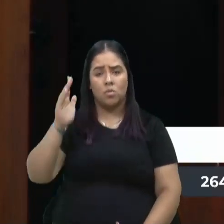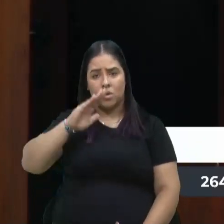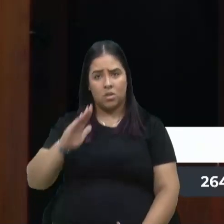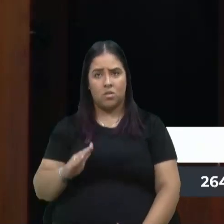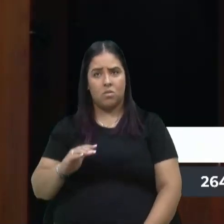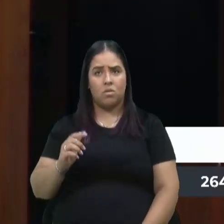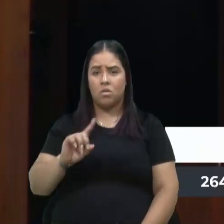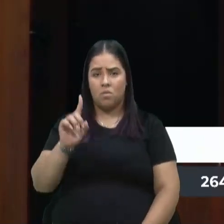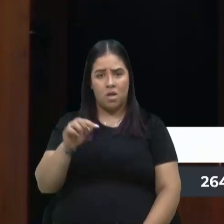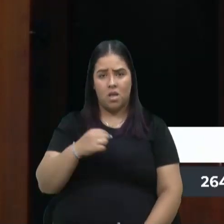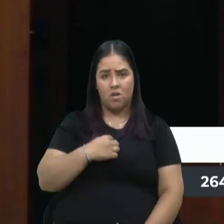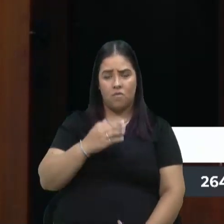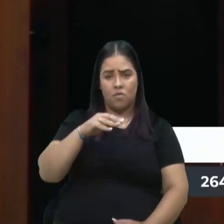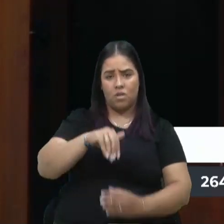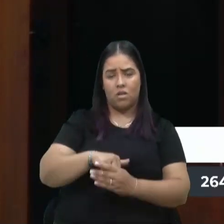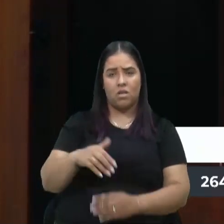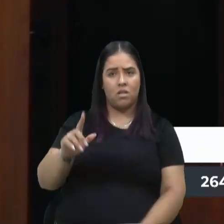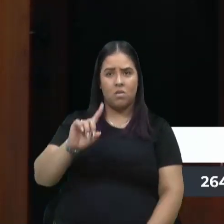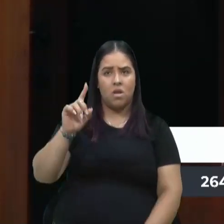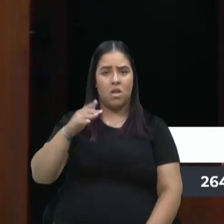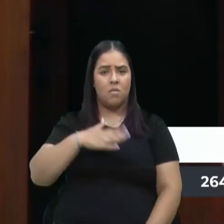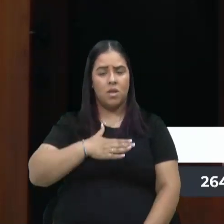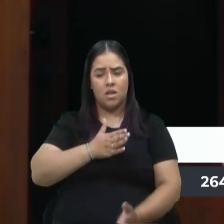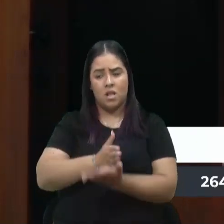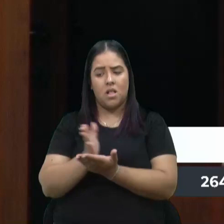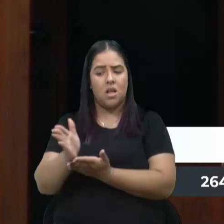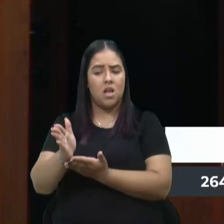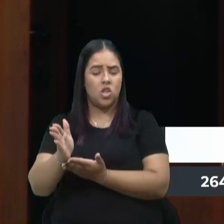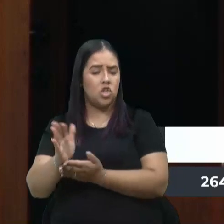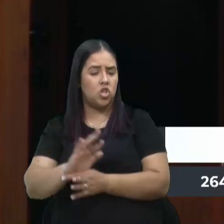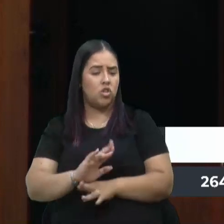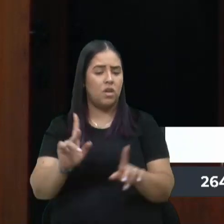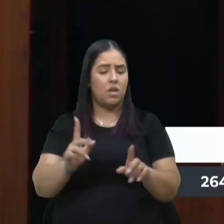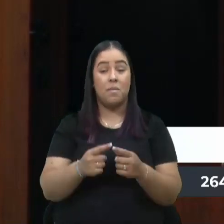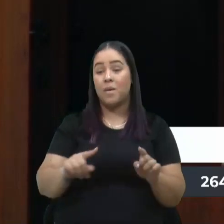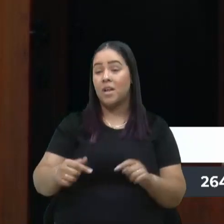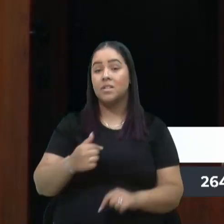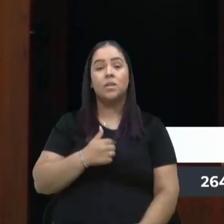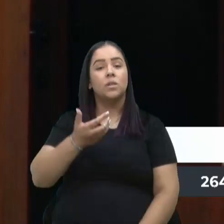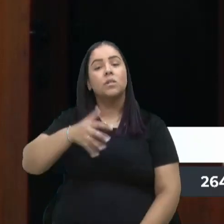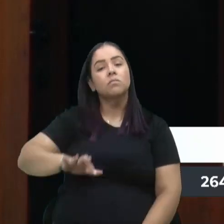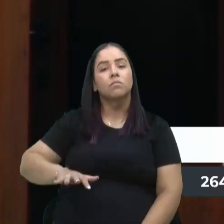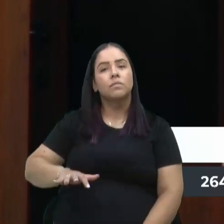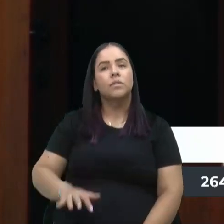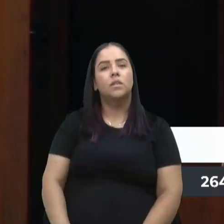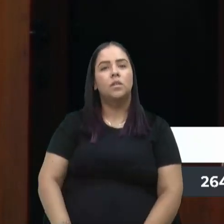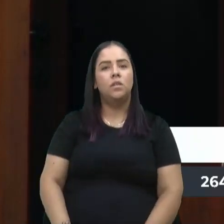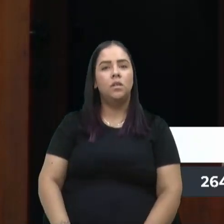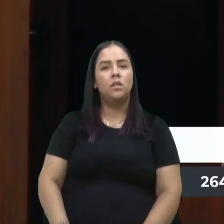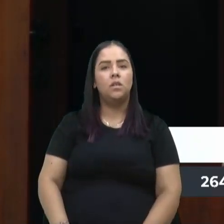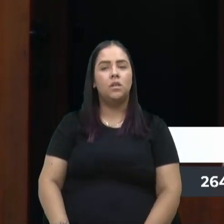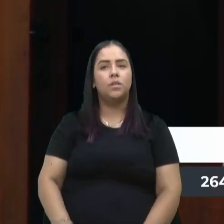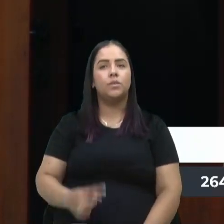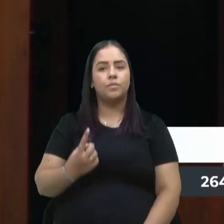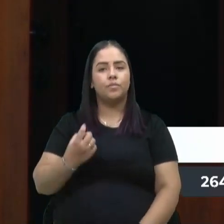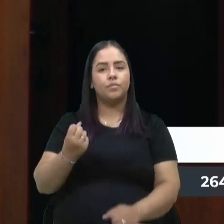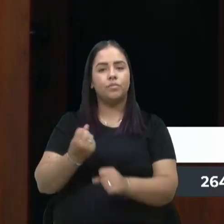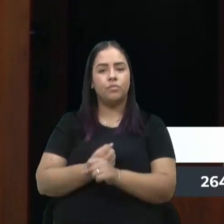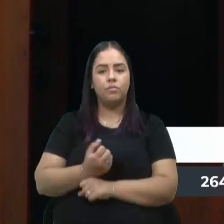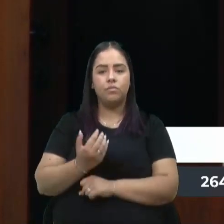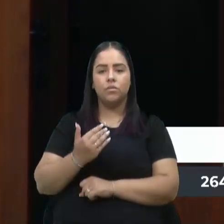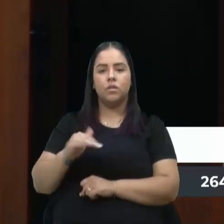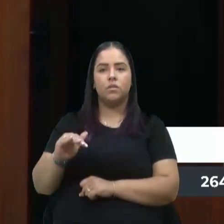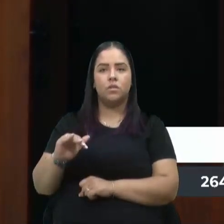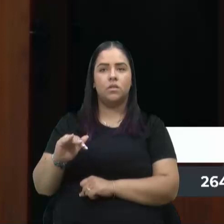em quem eu votei. Não é a minha linha, totalmente diferente. Mas eu não quero, daqui a 1 ano e meio,